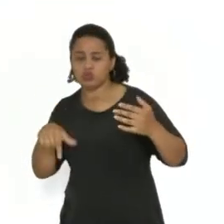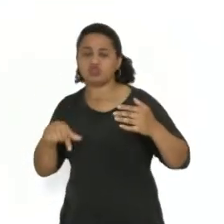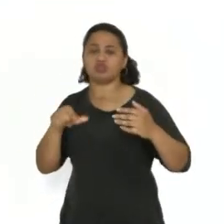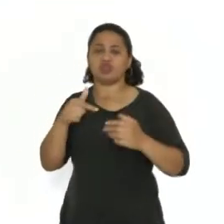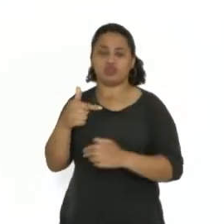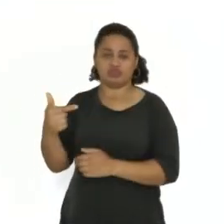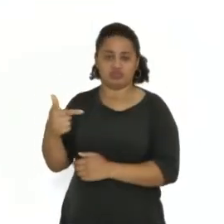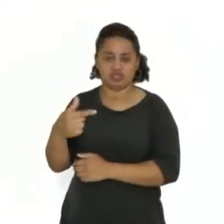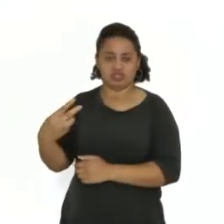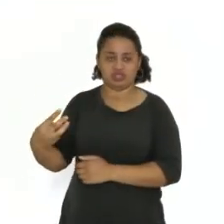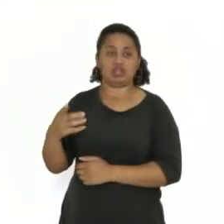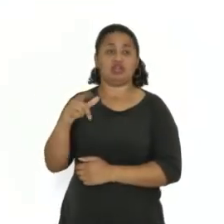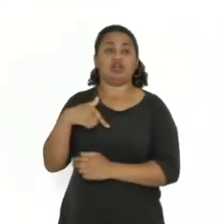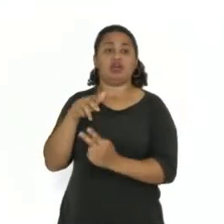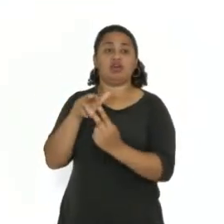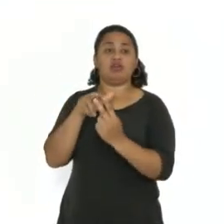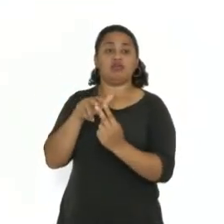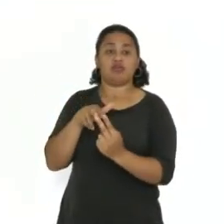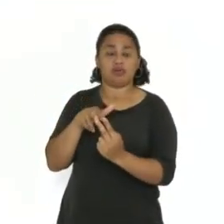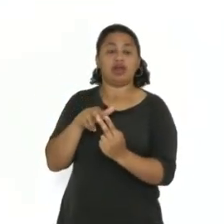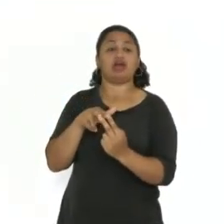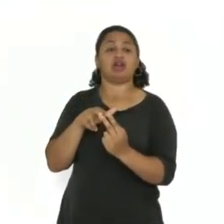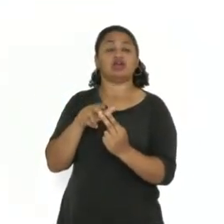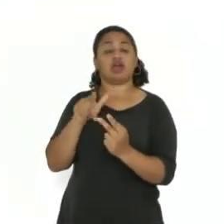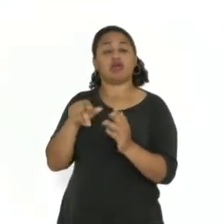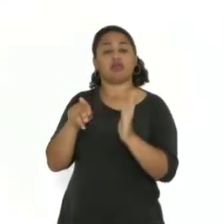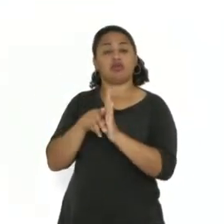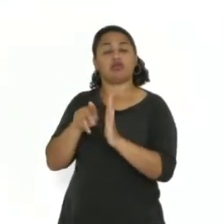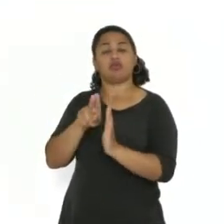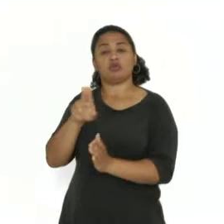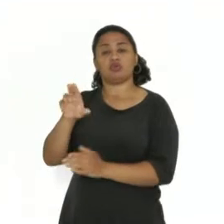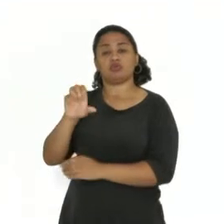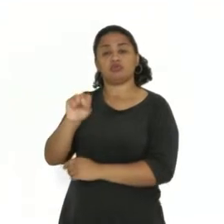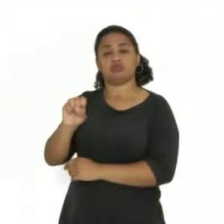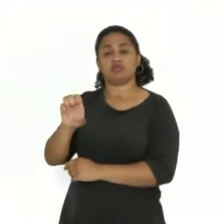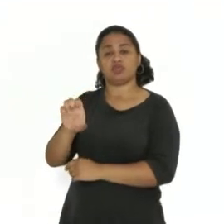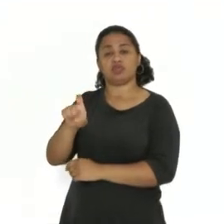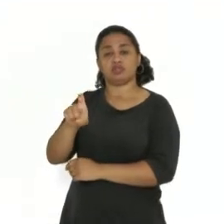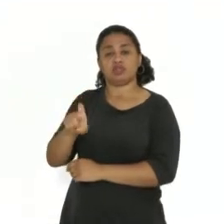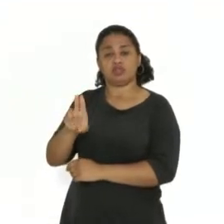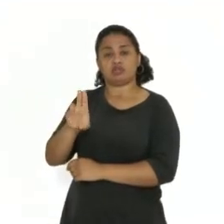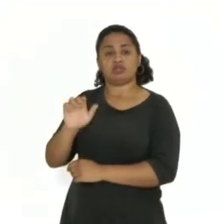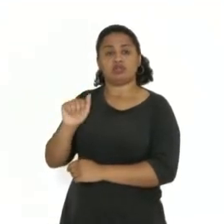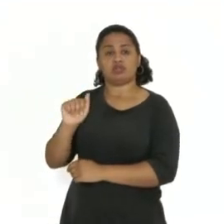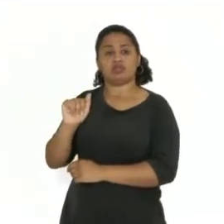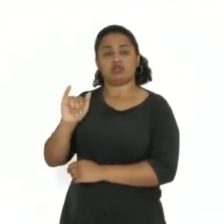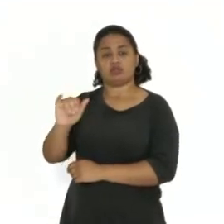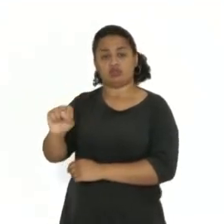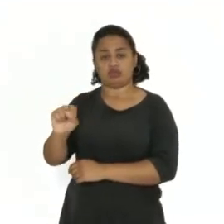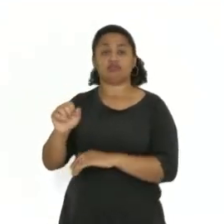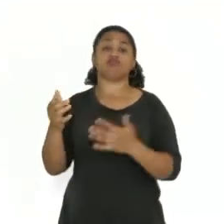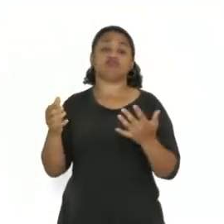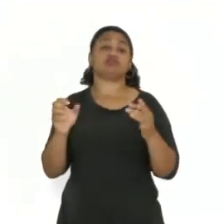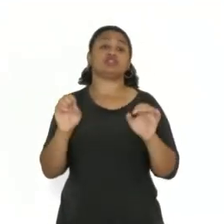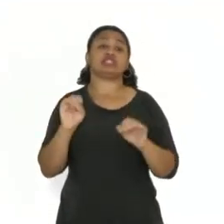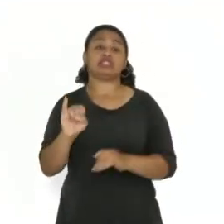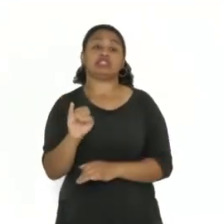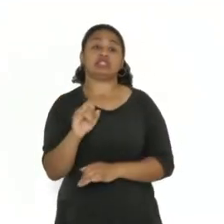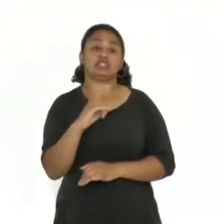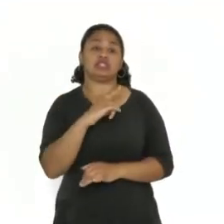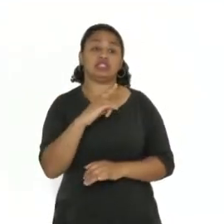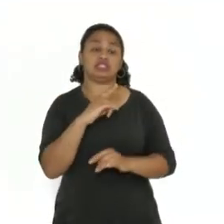chama de par de cromossomos sexuais. Aqui o que acontece? Se